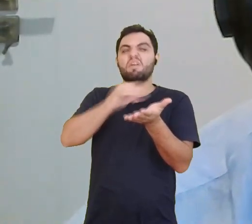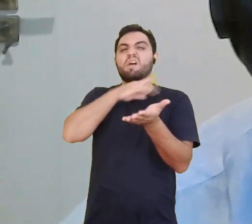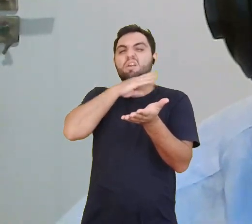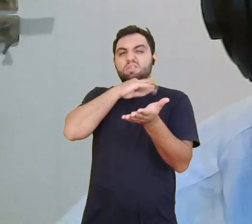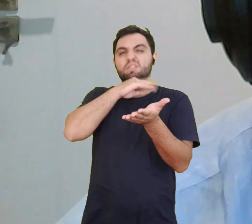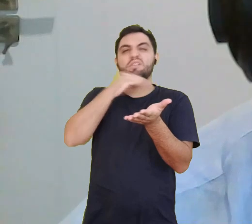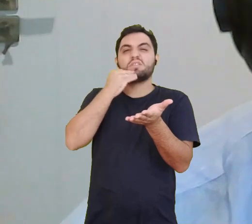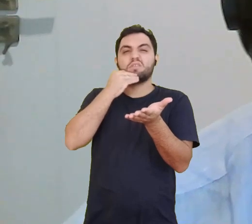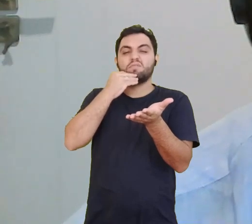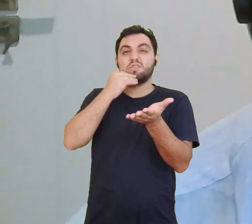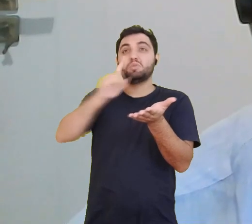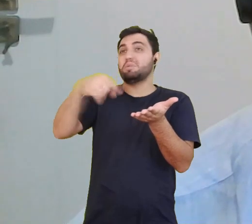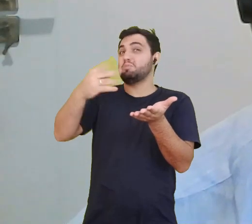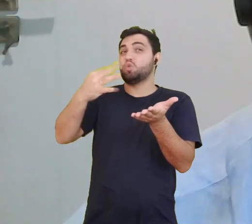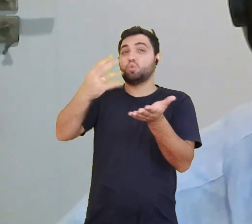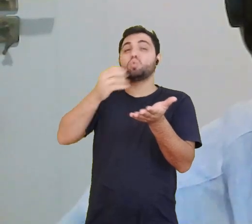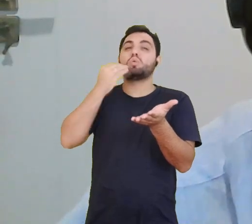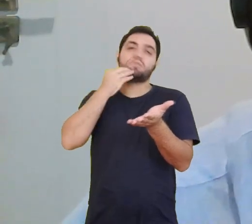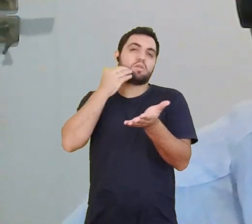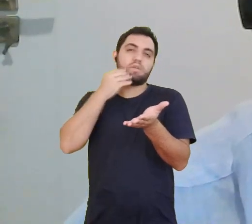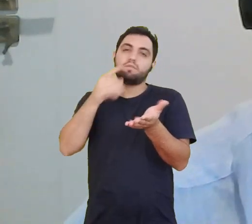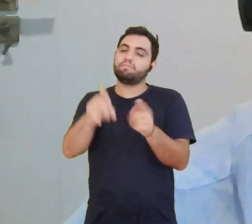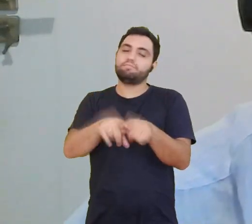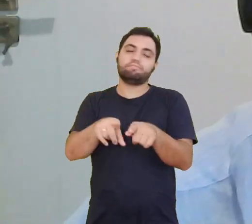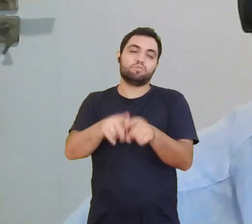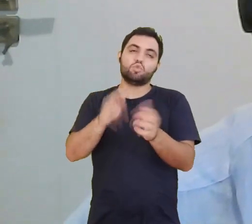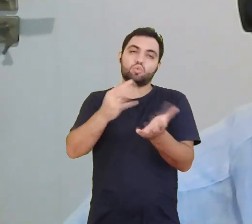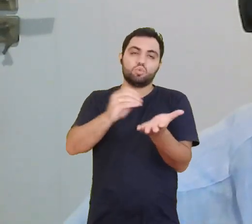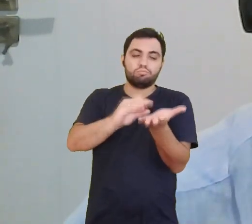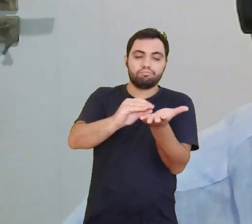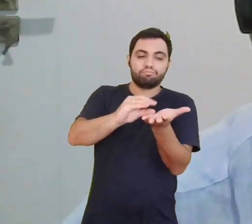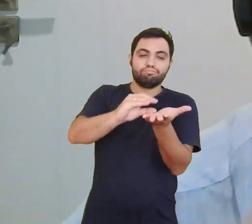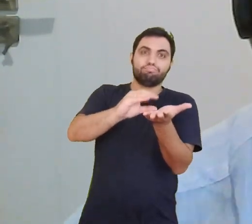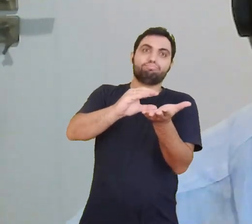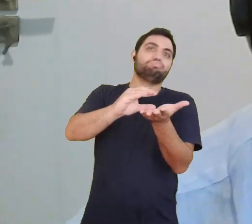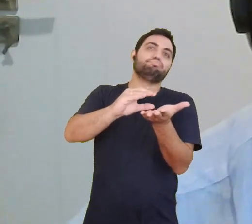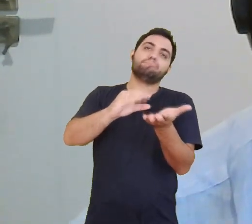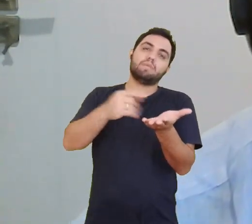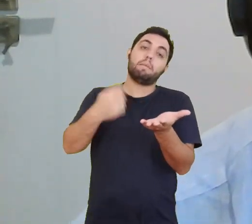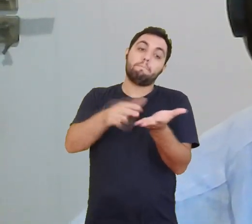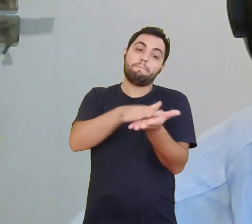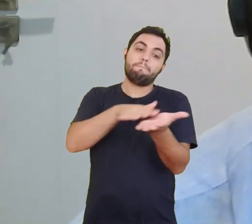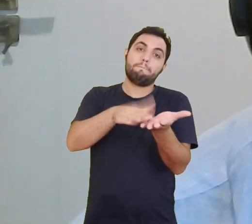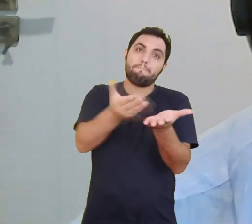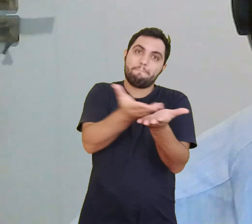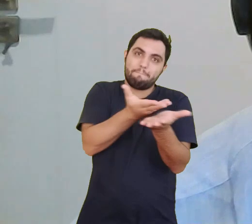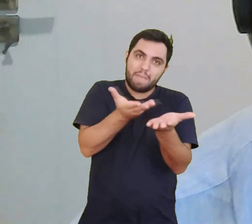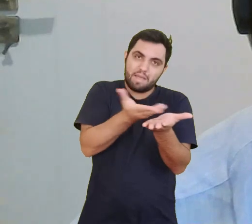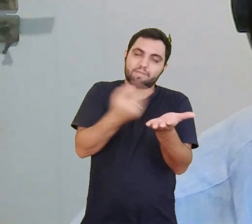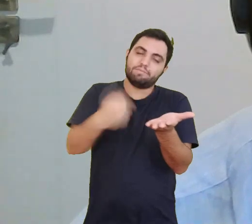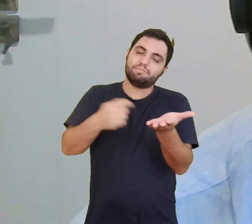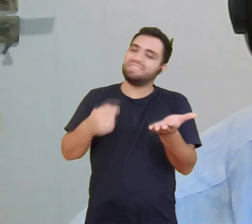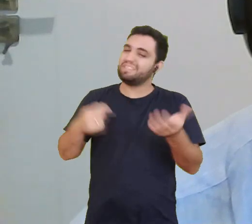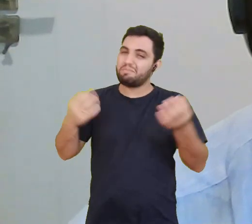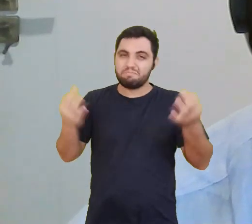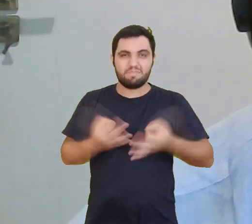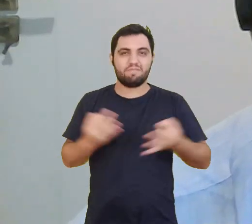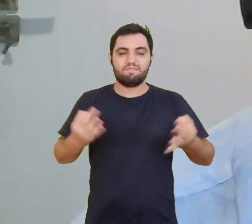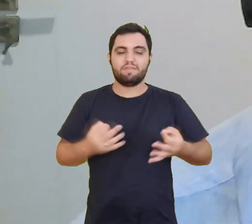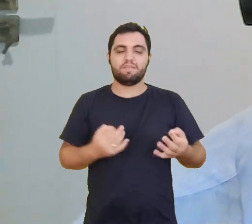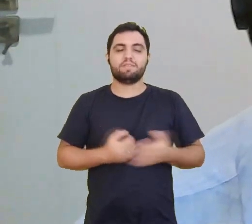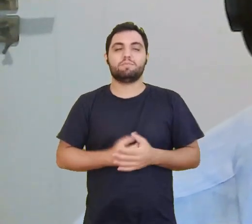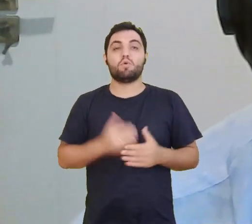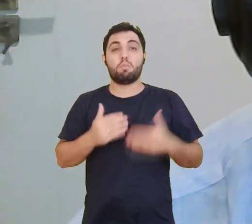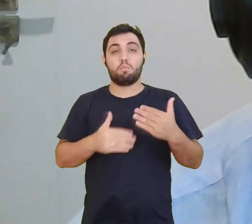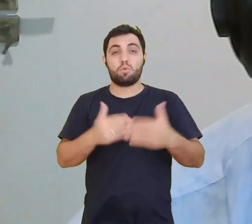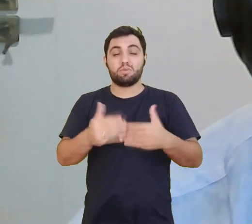ruim, tudo vai ficar ruim na sua impressão. Então, a base tem que ser muito bem delimitada. Então, esse processo de